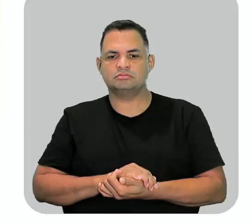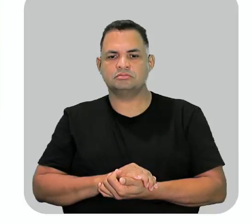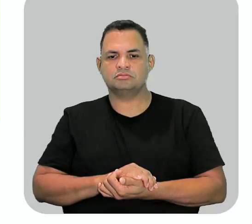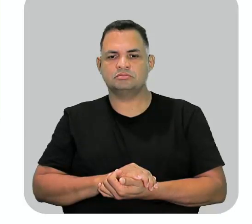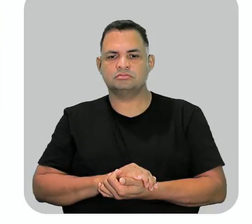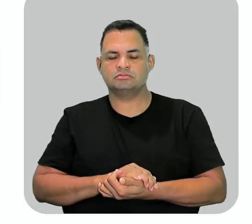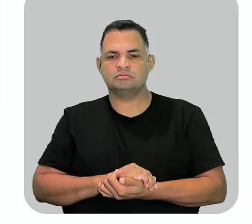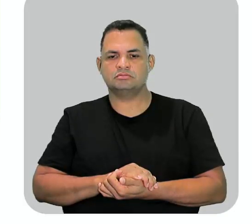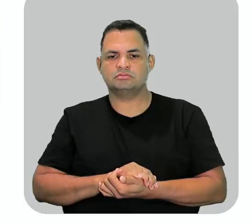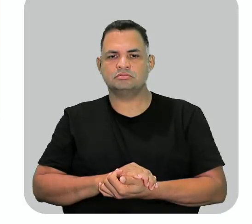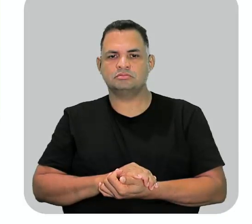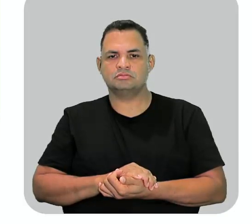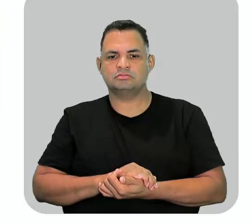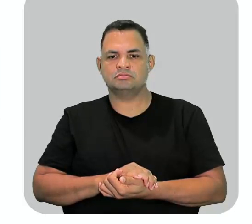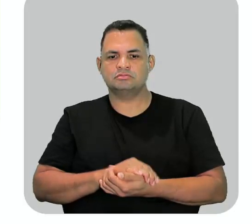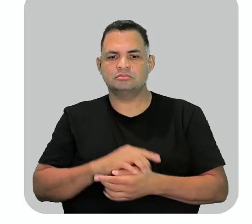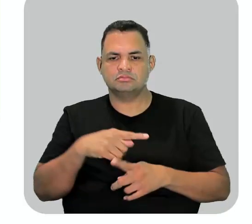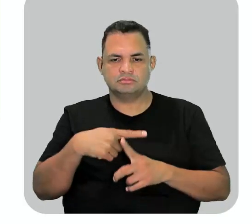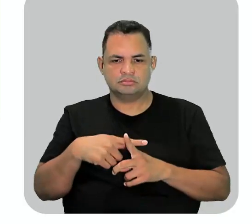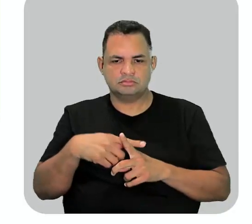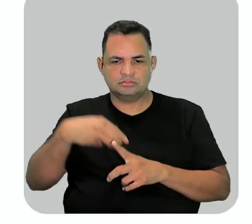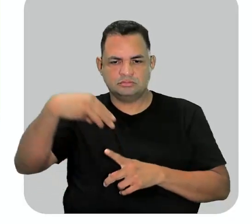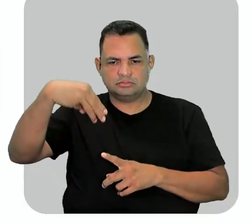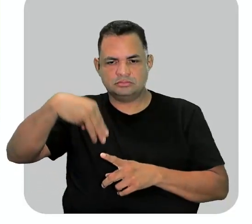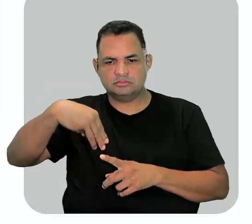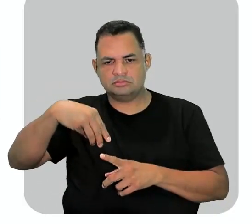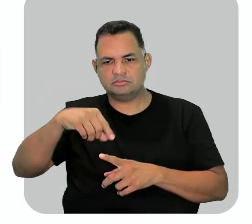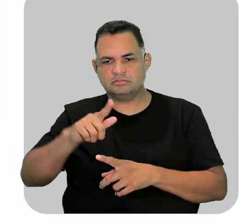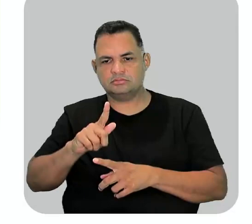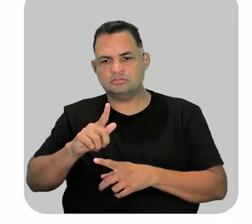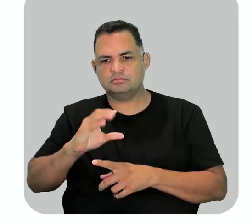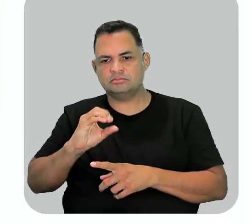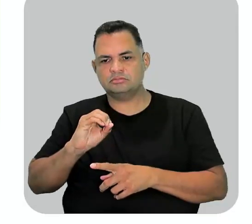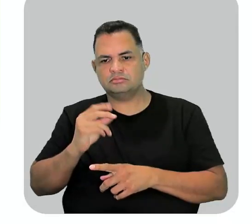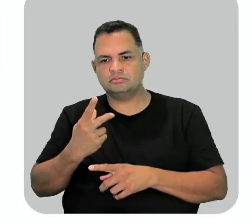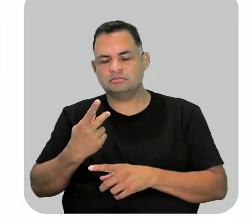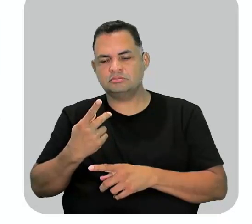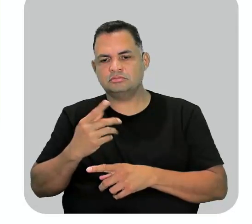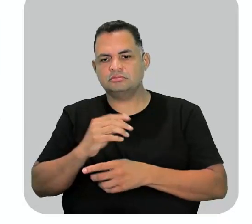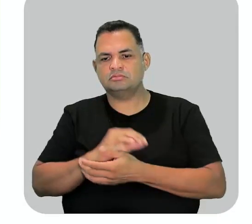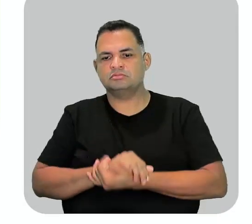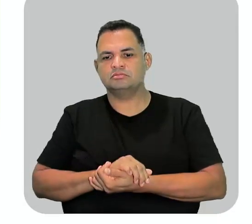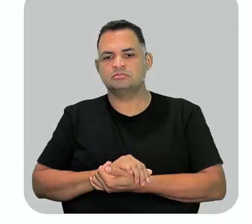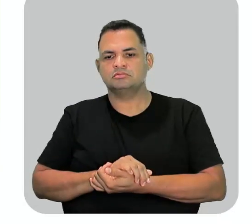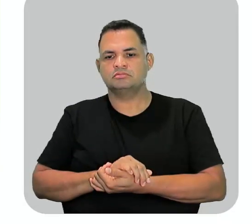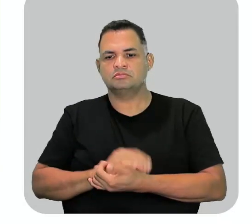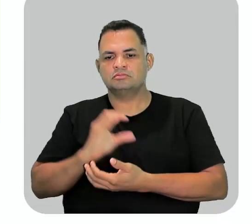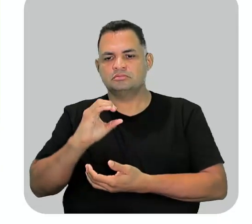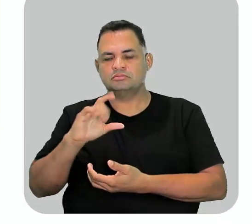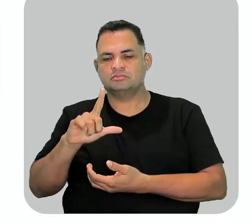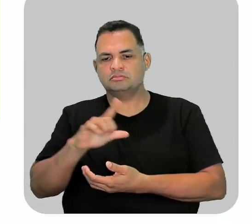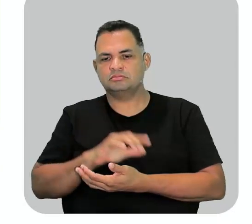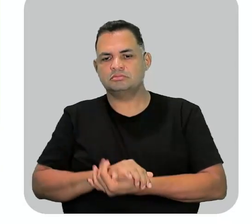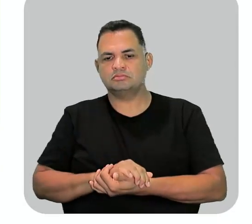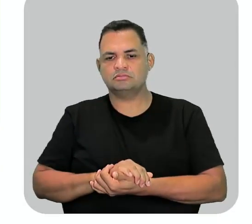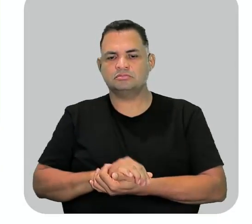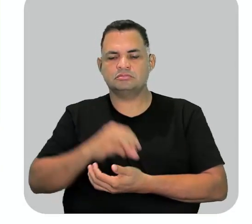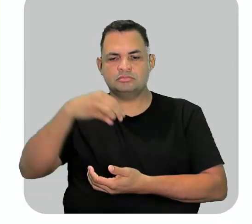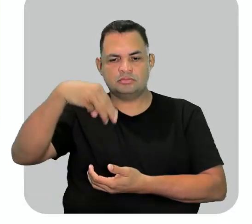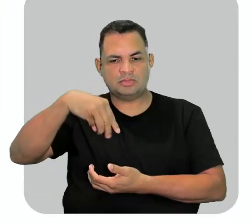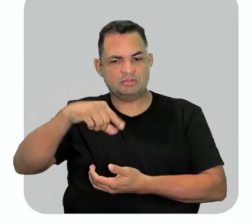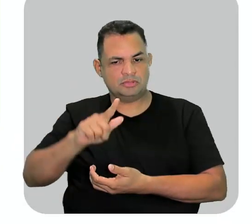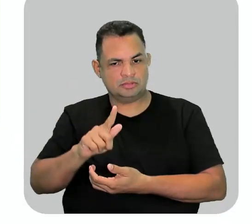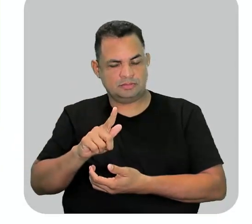hidrogênio, mais o hidroxicloreto de magnésio, que é o